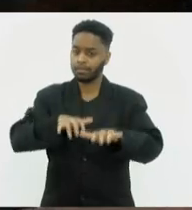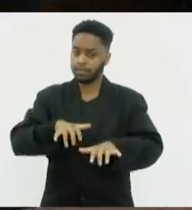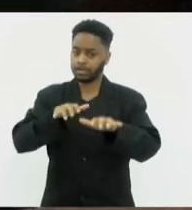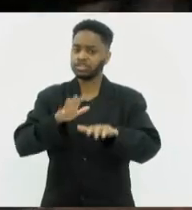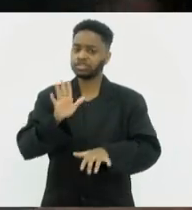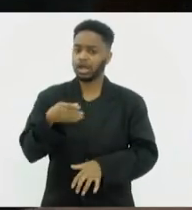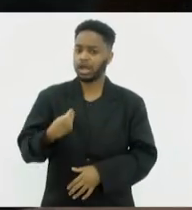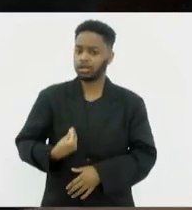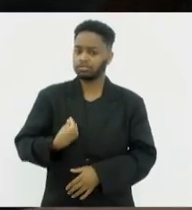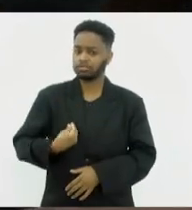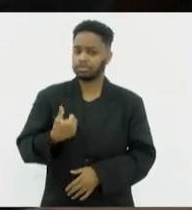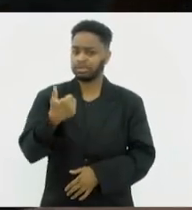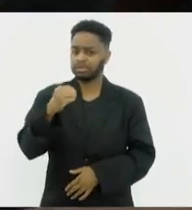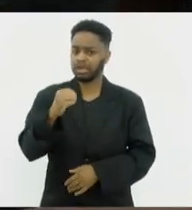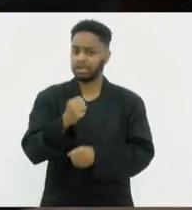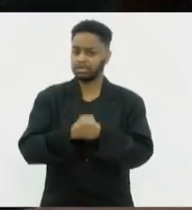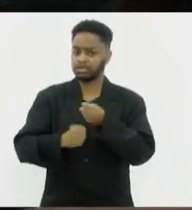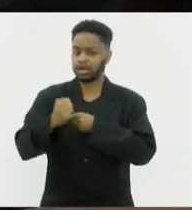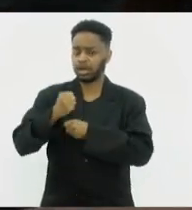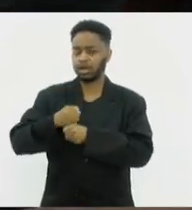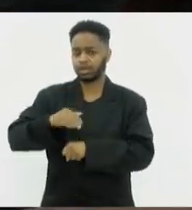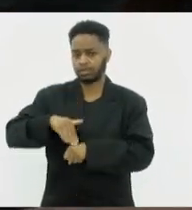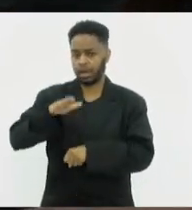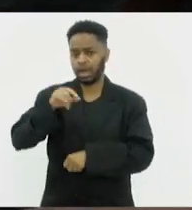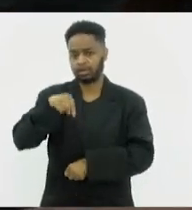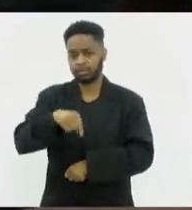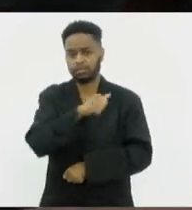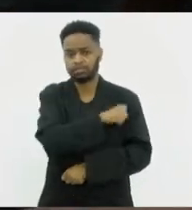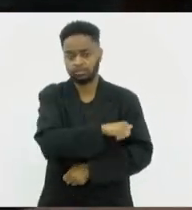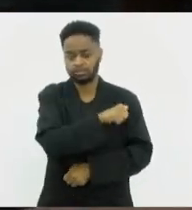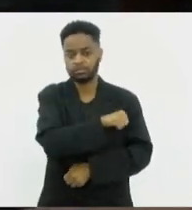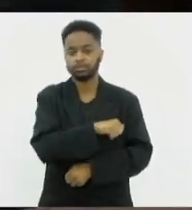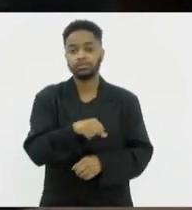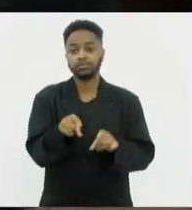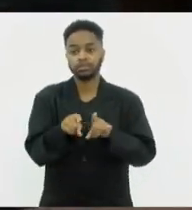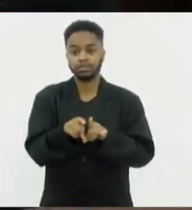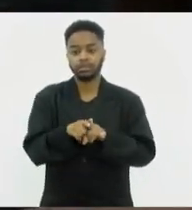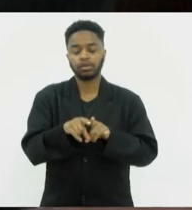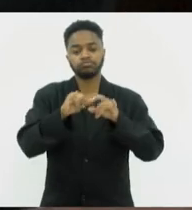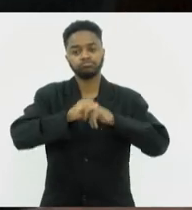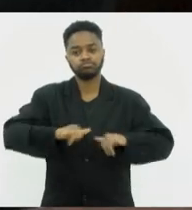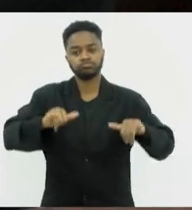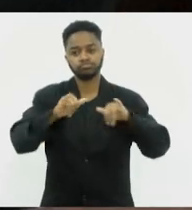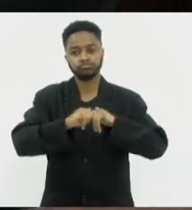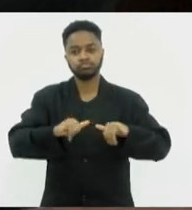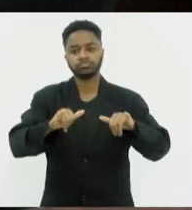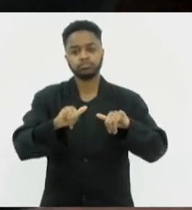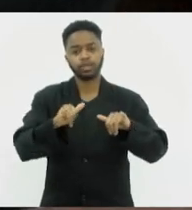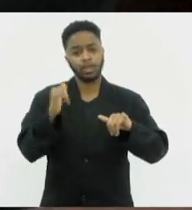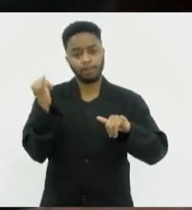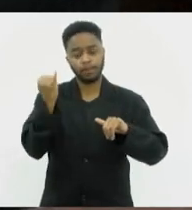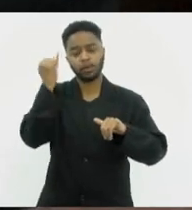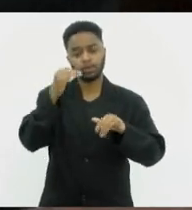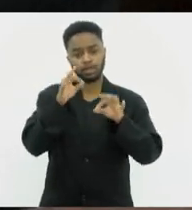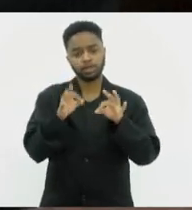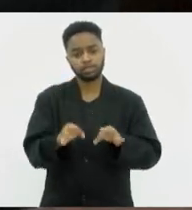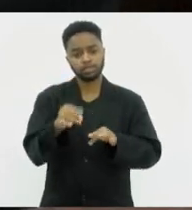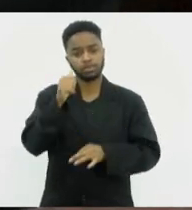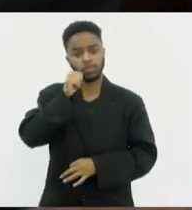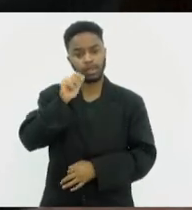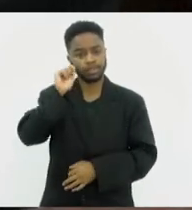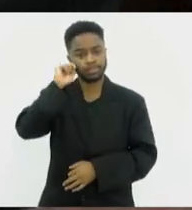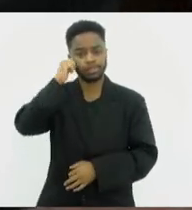existe há mais de uma década aqui no Estado do Rio de Janeiro e é uma manifestação muito importante das